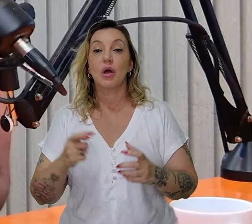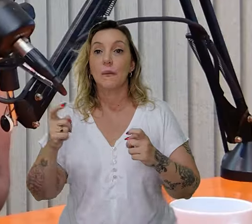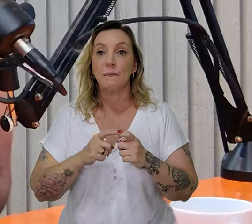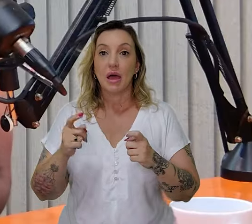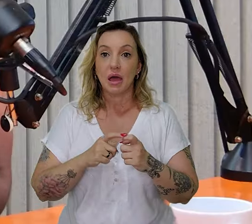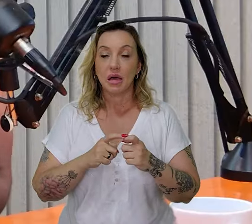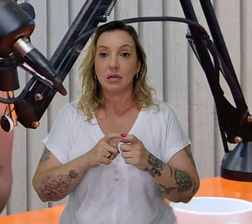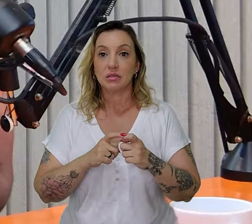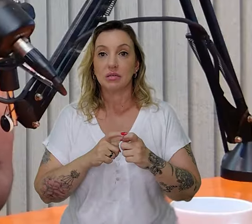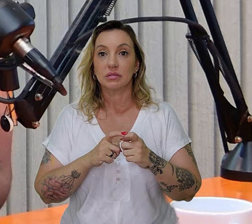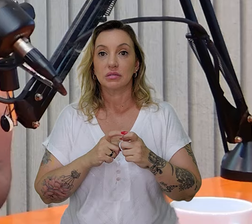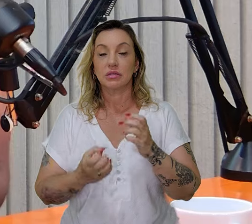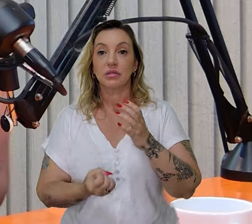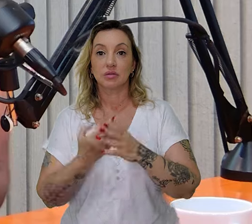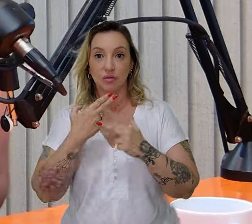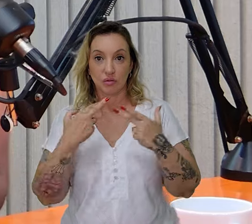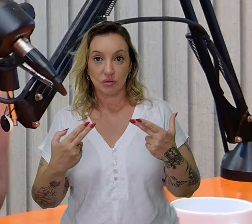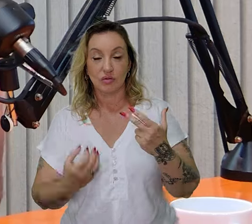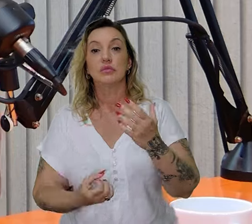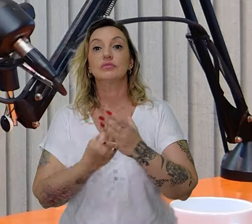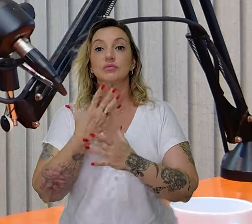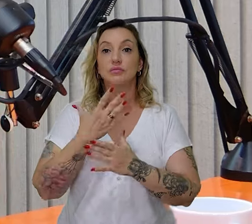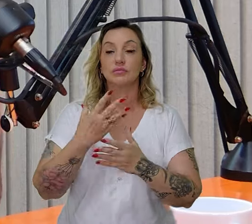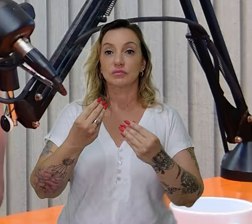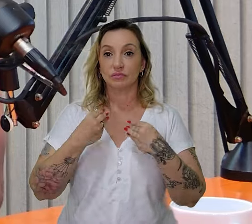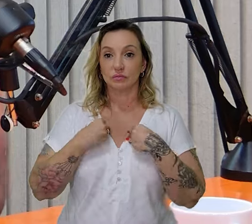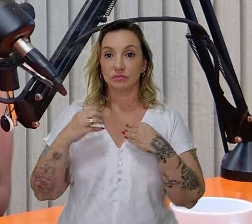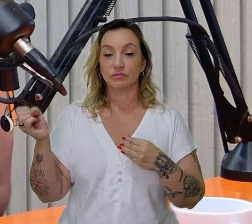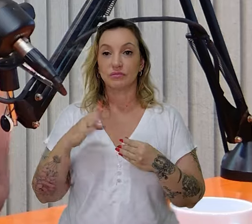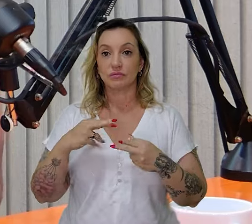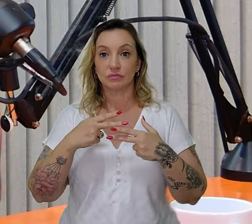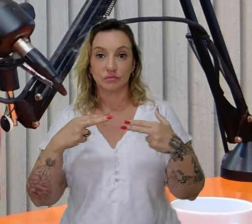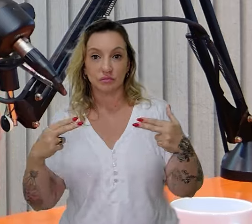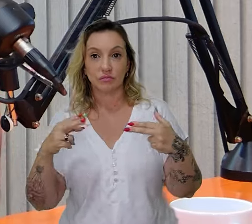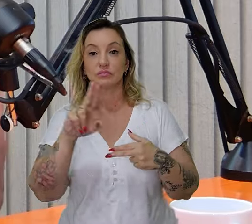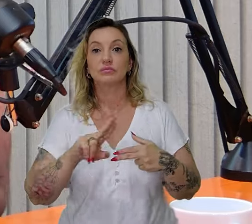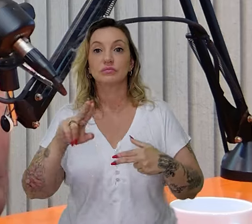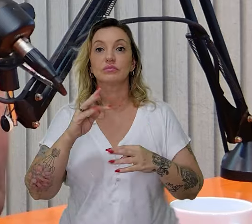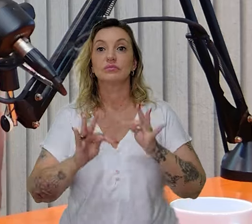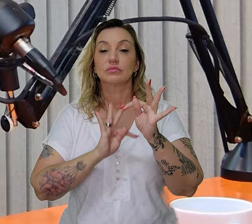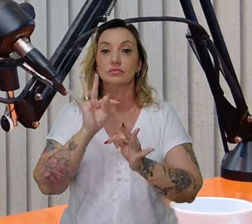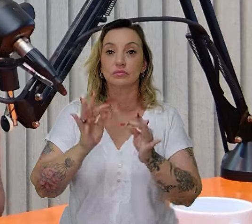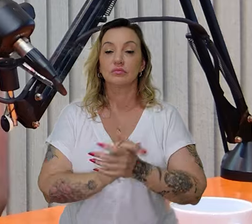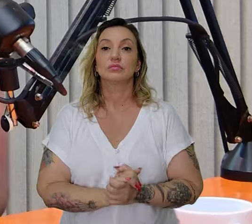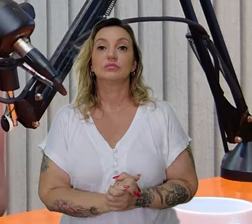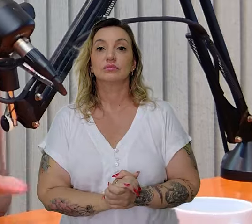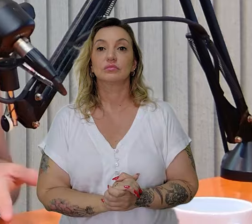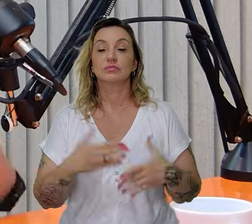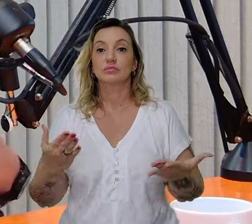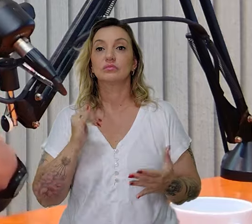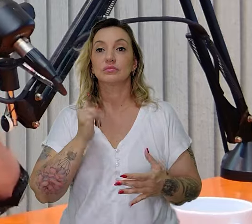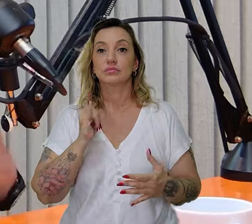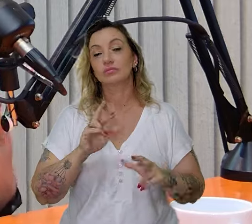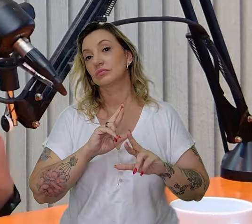médico super inovador não é criativo que traz traz novas tendências usa tecnologia E aí